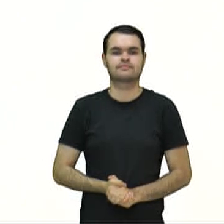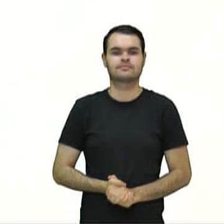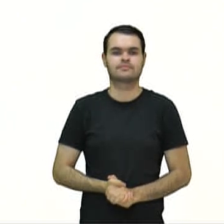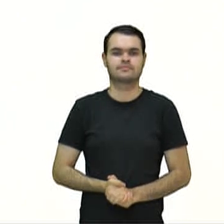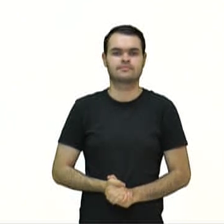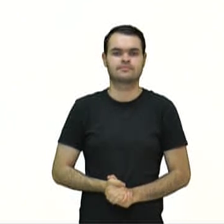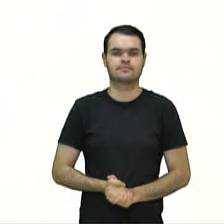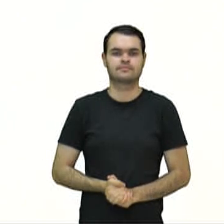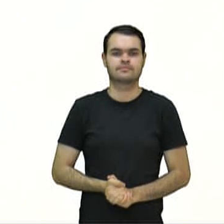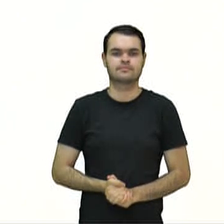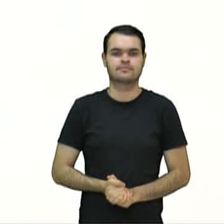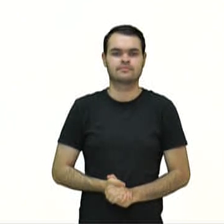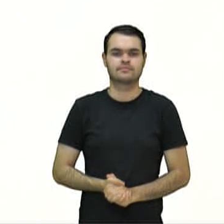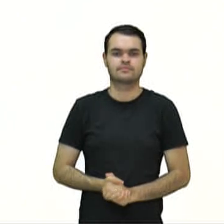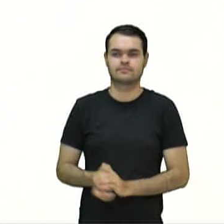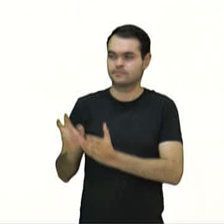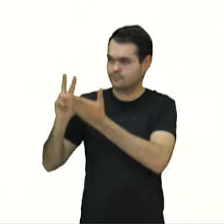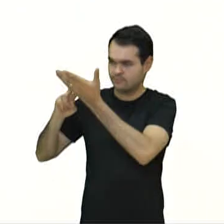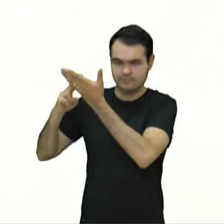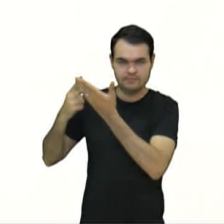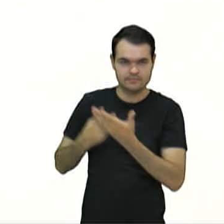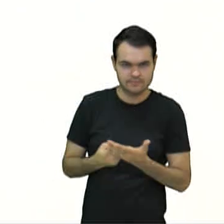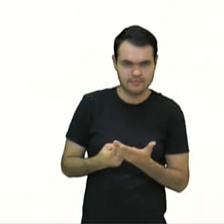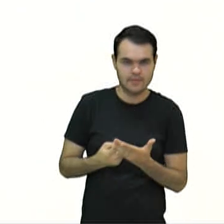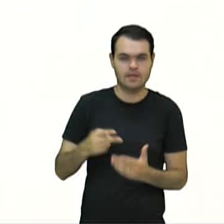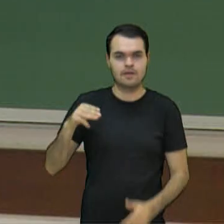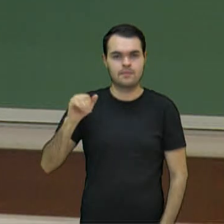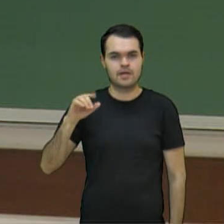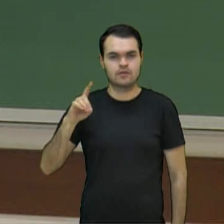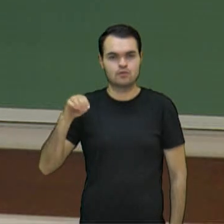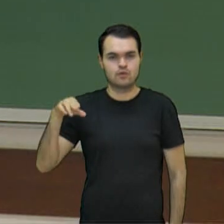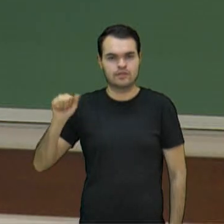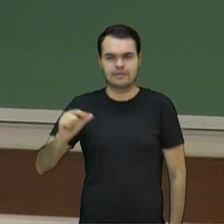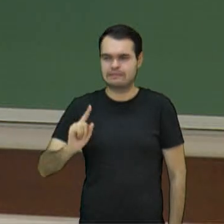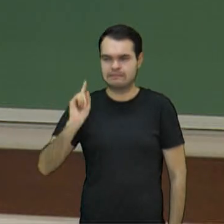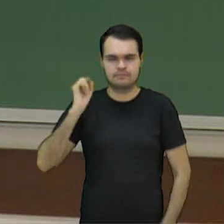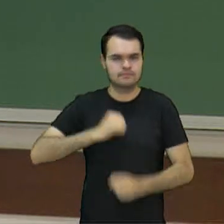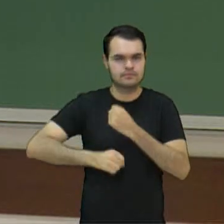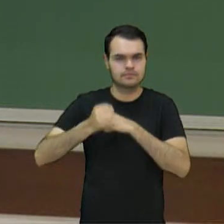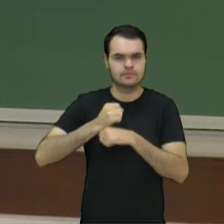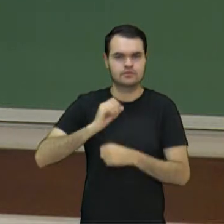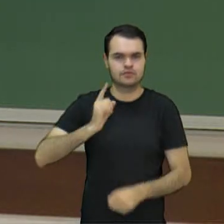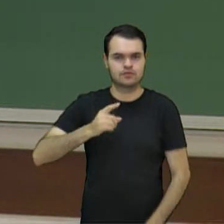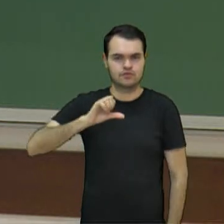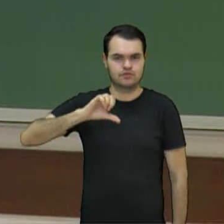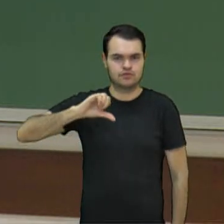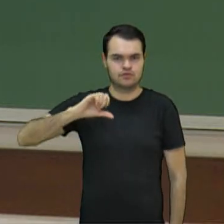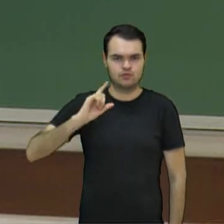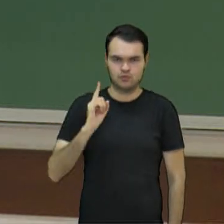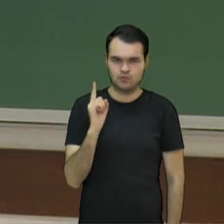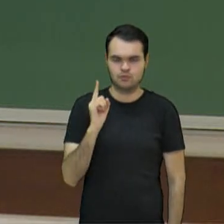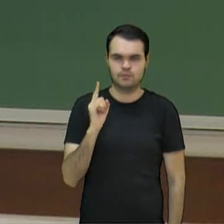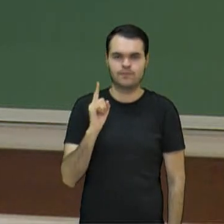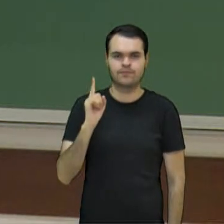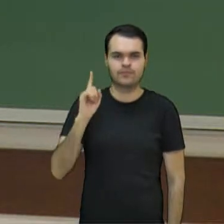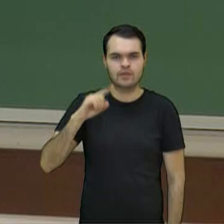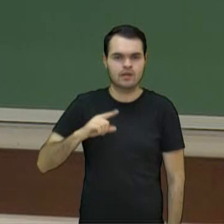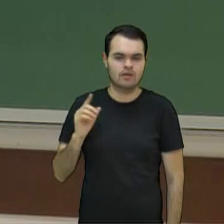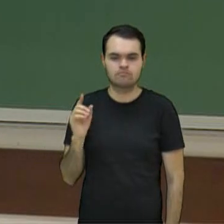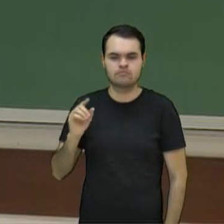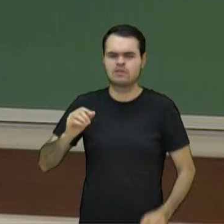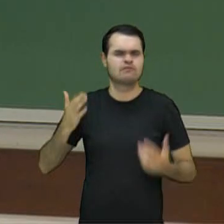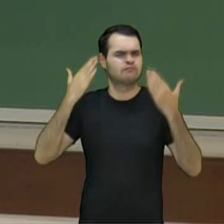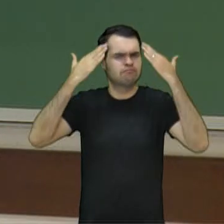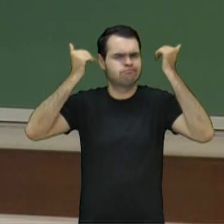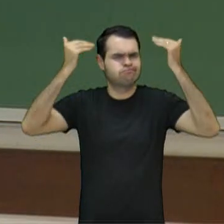albums internationally. Então aqui a Madonna, lá em 91, ela se tornou, ela estava dentro das